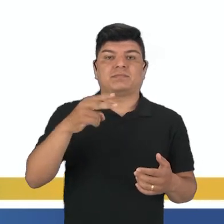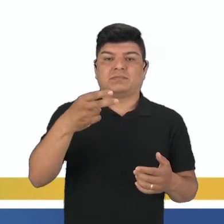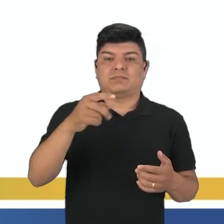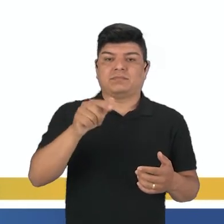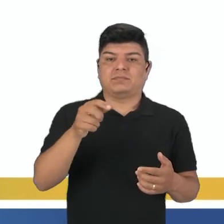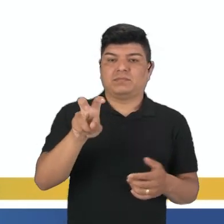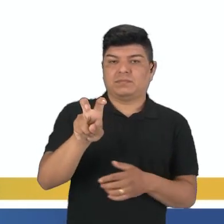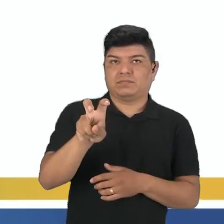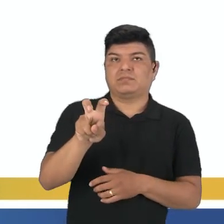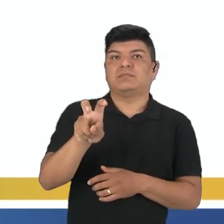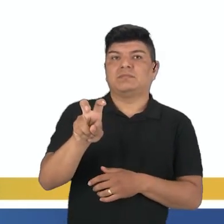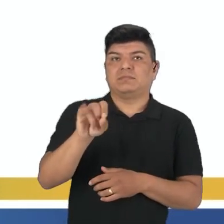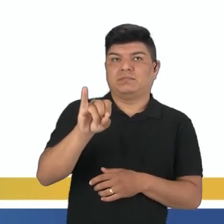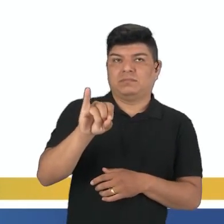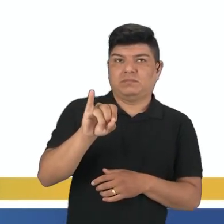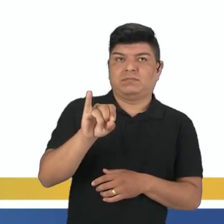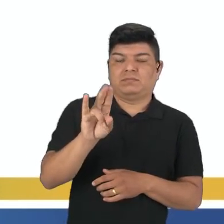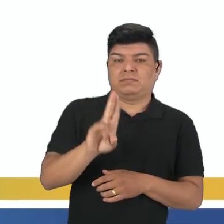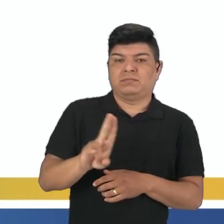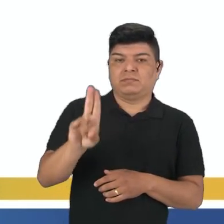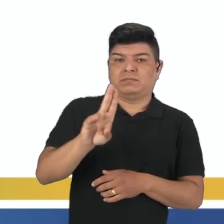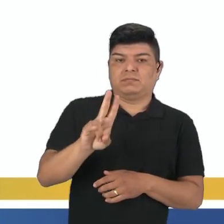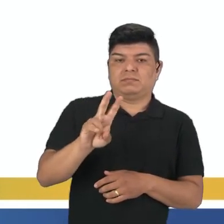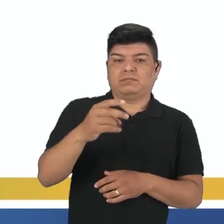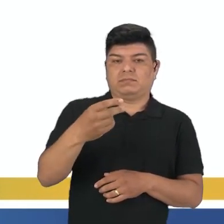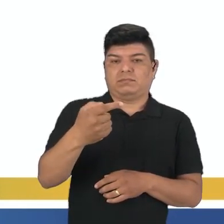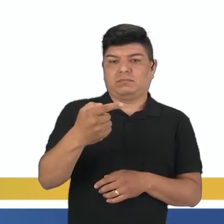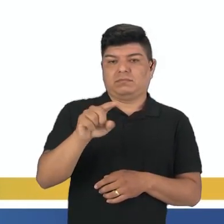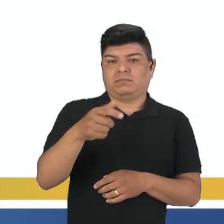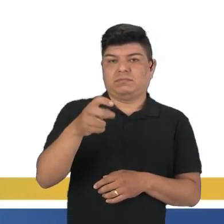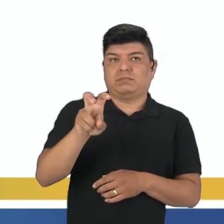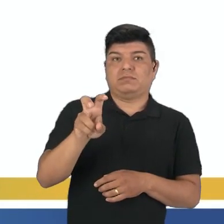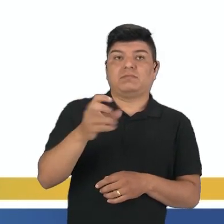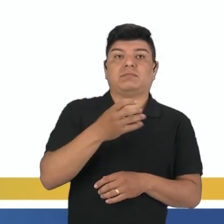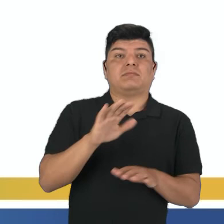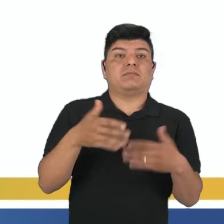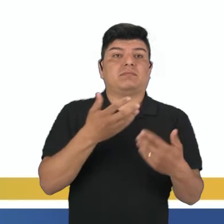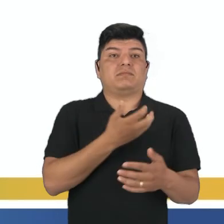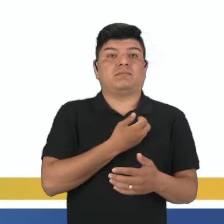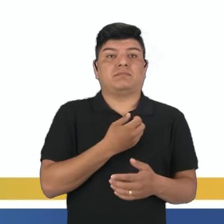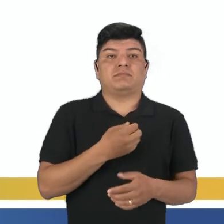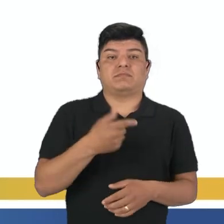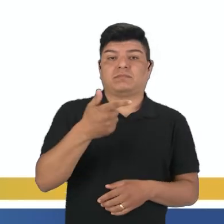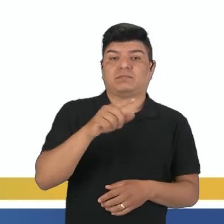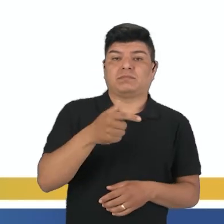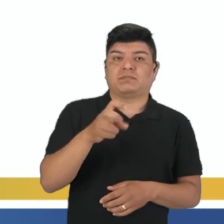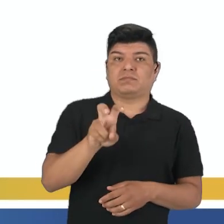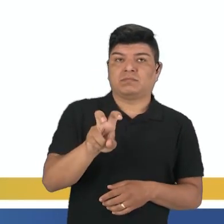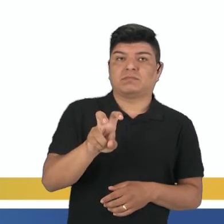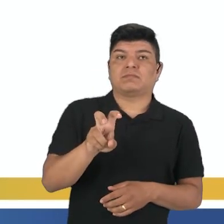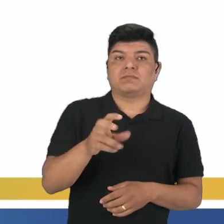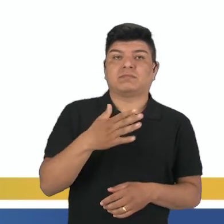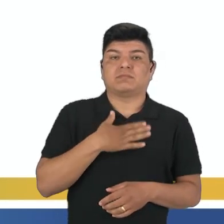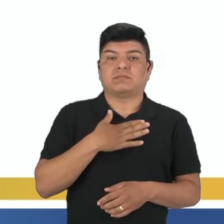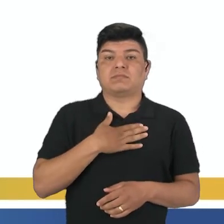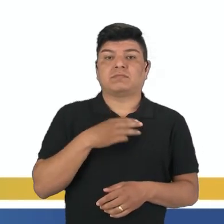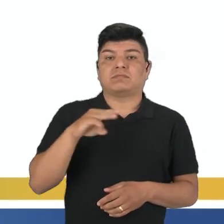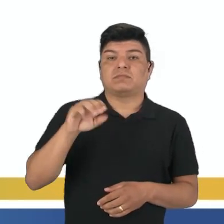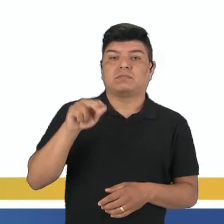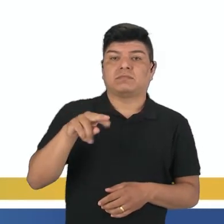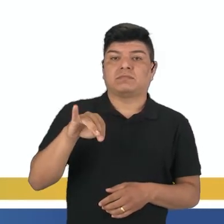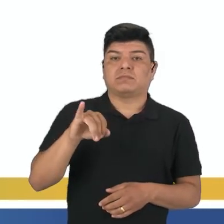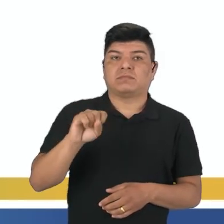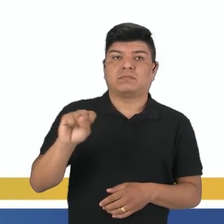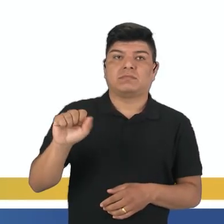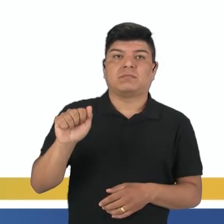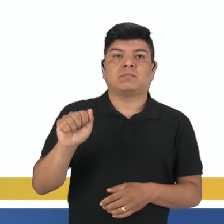2,5. Se você pegar essa vírgula e colocar entre 2 e 5, você obtém que número? 2,5. Então a nossa mantissa ela